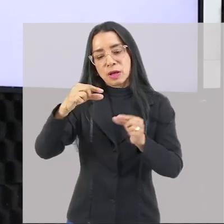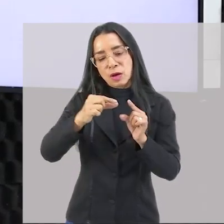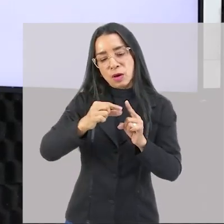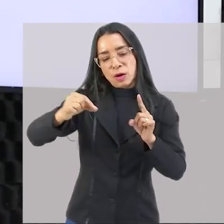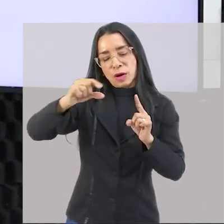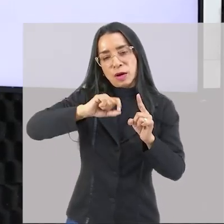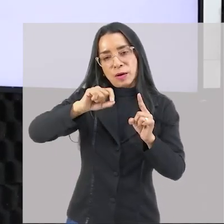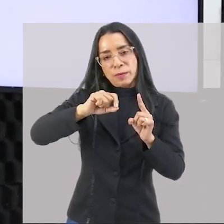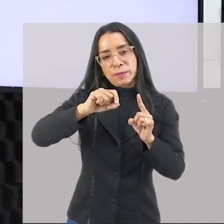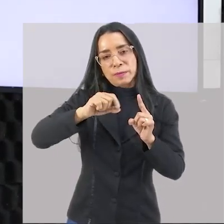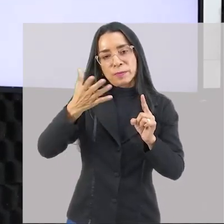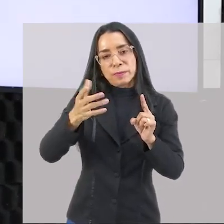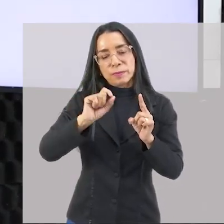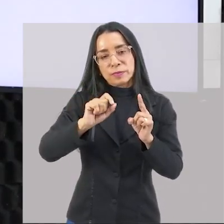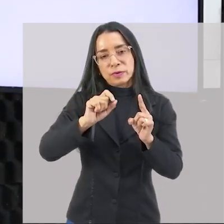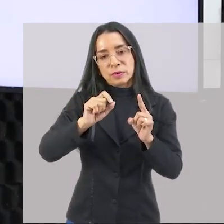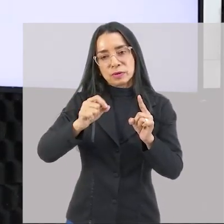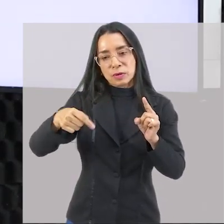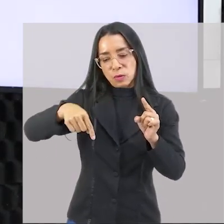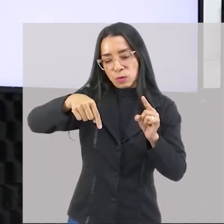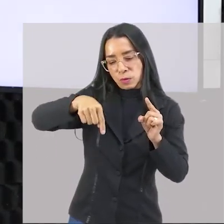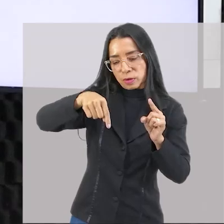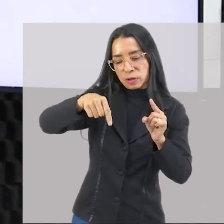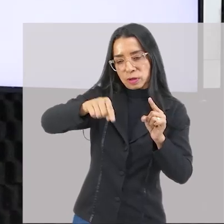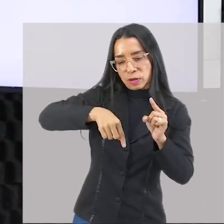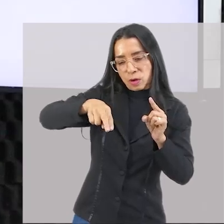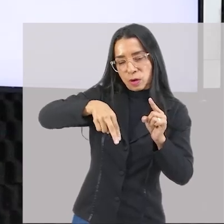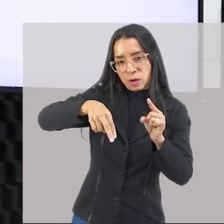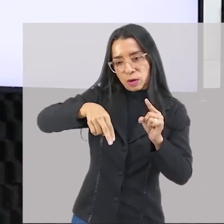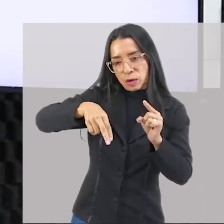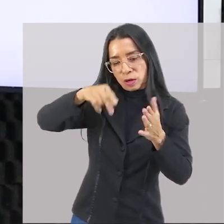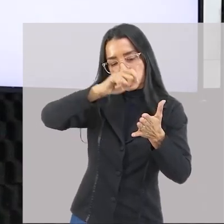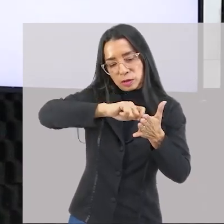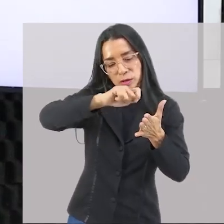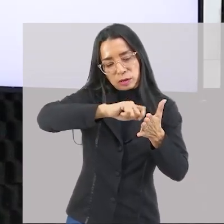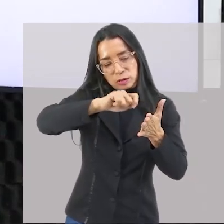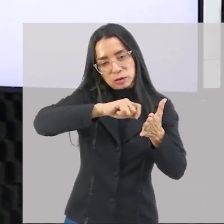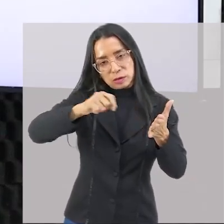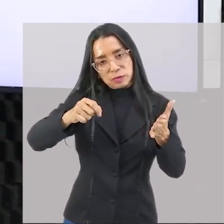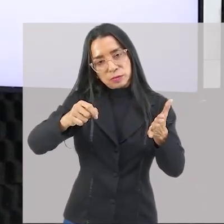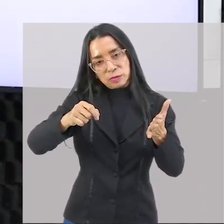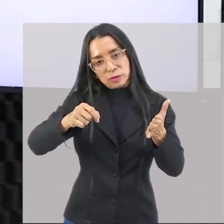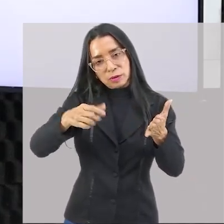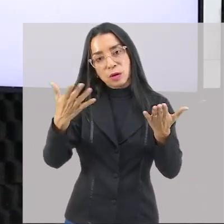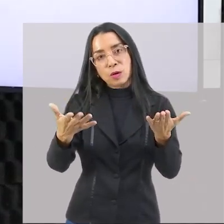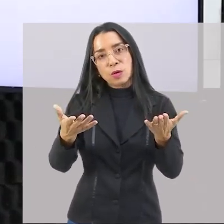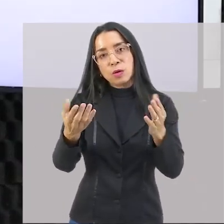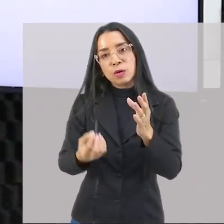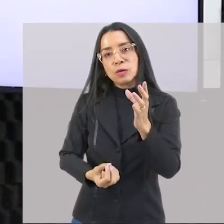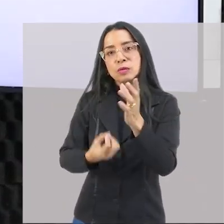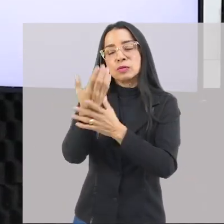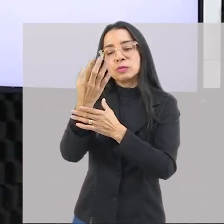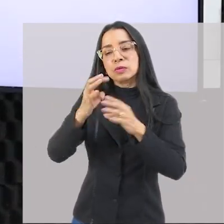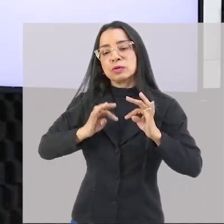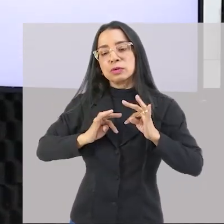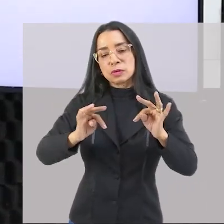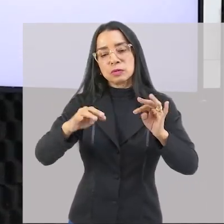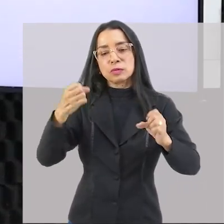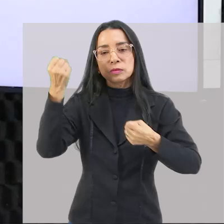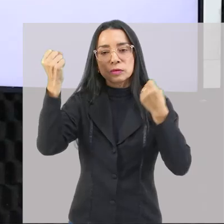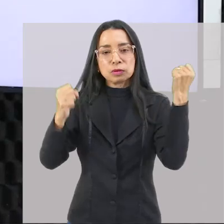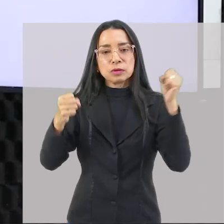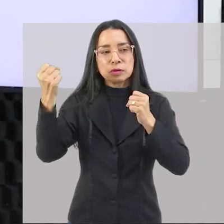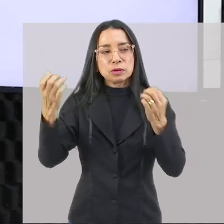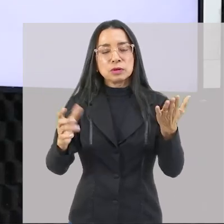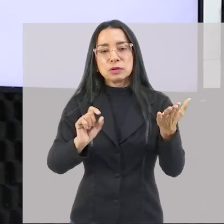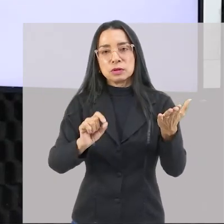que é cortada, aí você colocava dentro da tinta, já viram um filme disso? E escrevia com ela. Só que com o advento das tecnologias, da indústria,